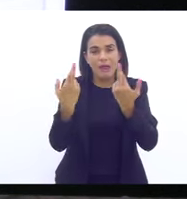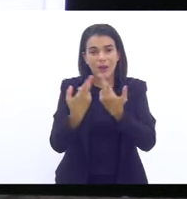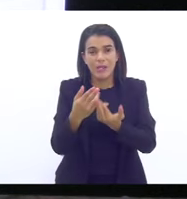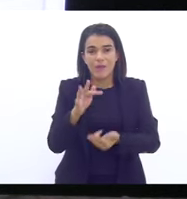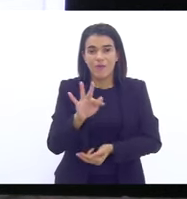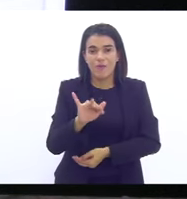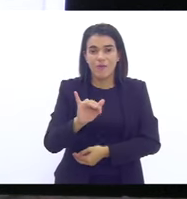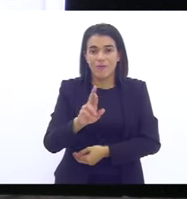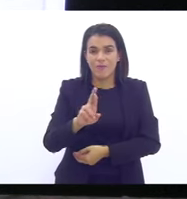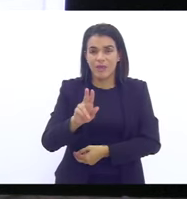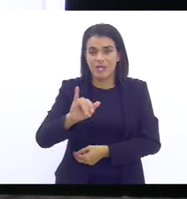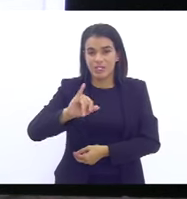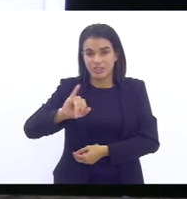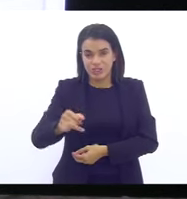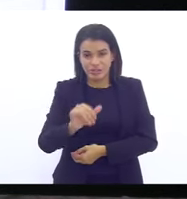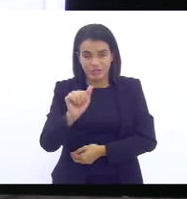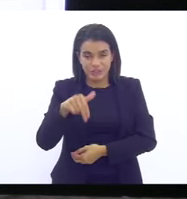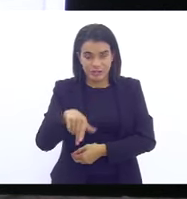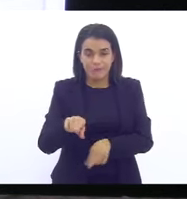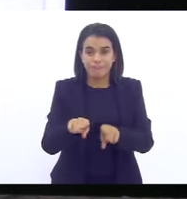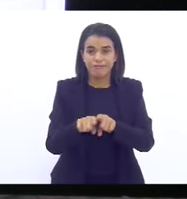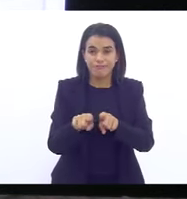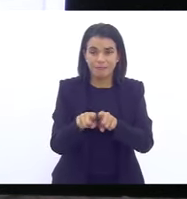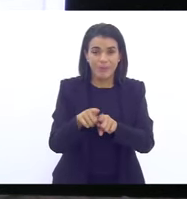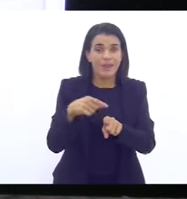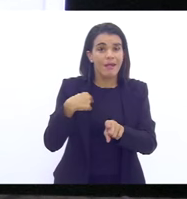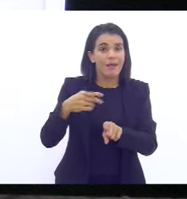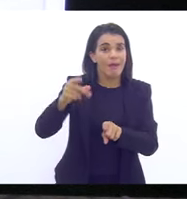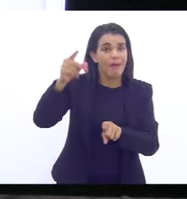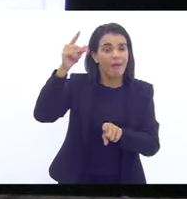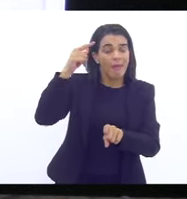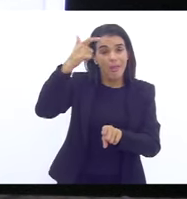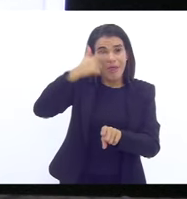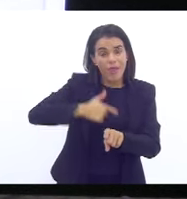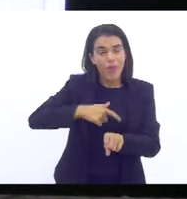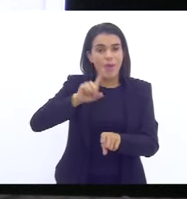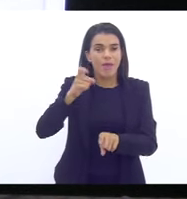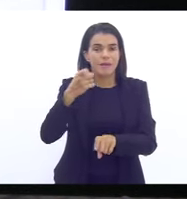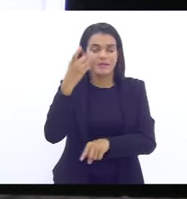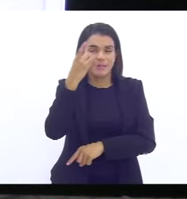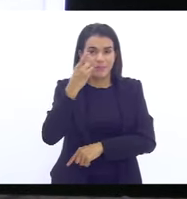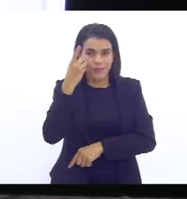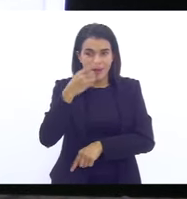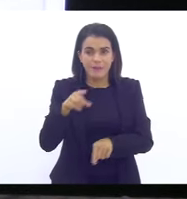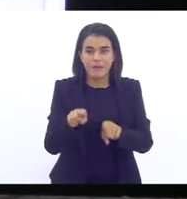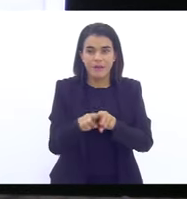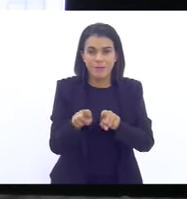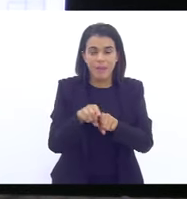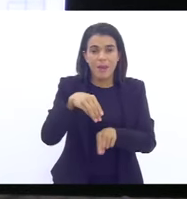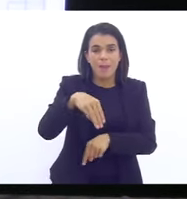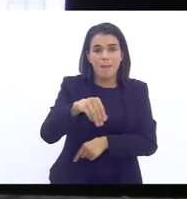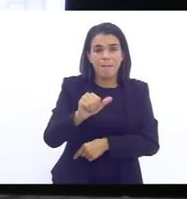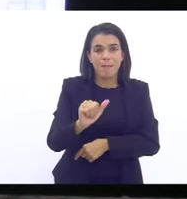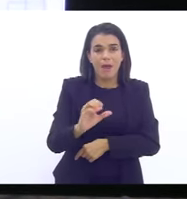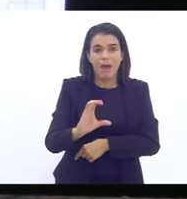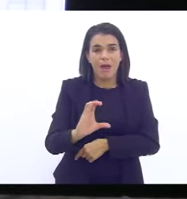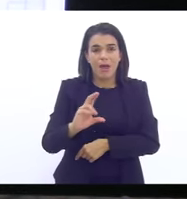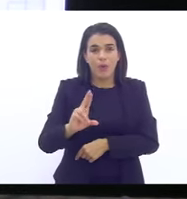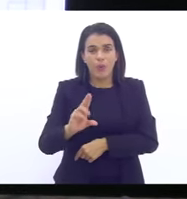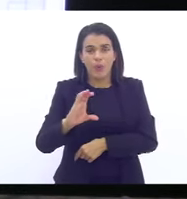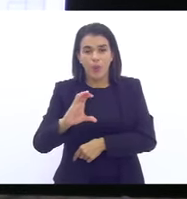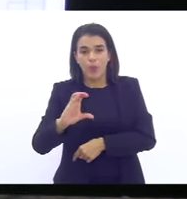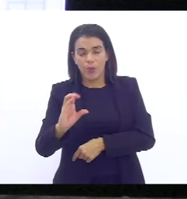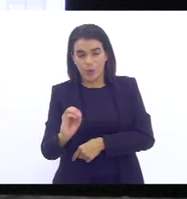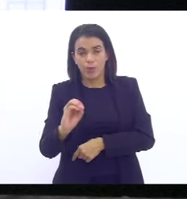em Pádua, lá com o Copapo, que é um problema histórico, antigo, desde a época que eu estava aqui como deputado, cooperativa de Macuco, Associação de Moradores e